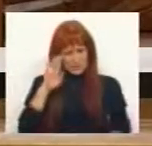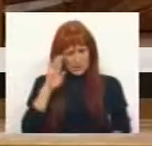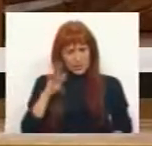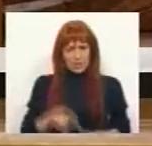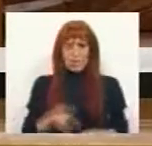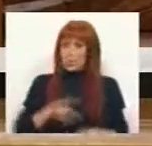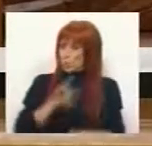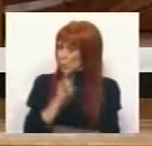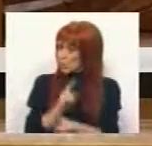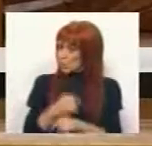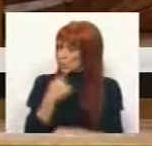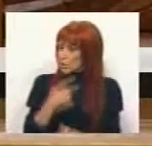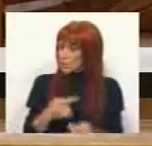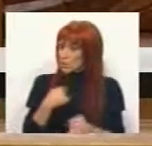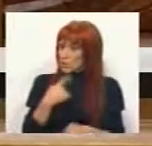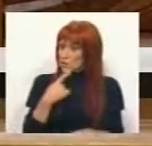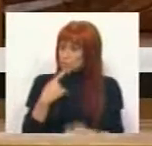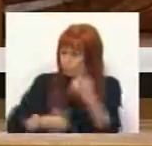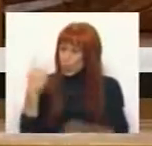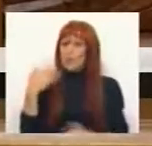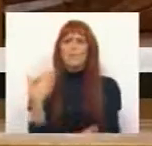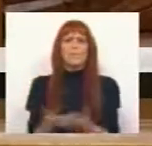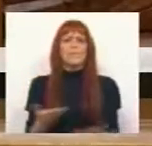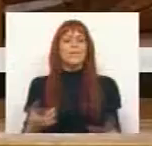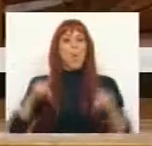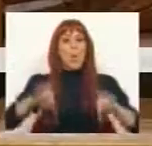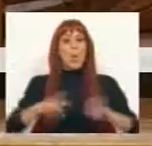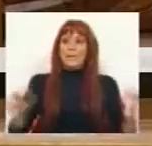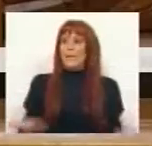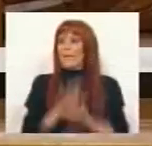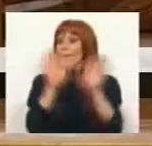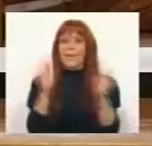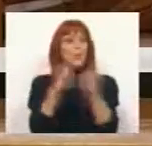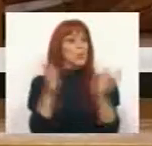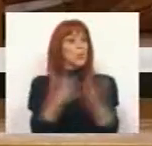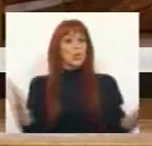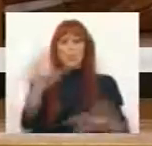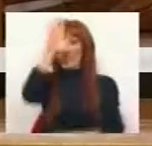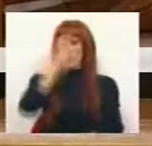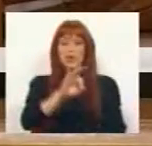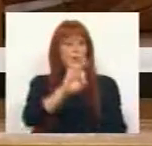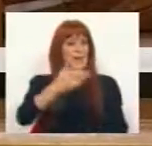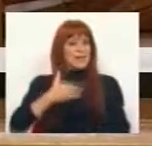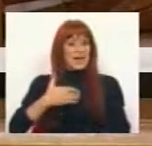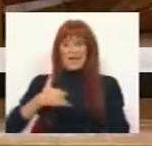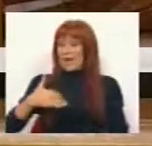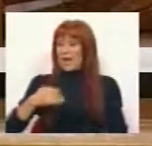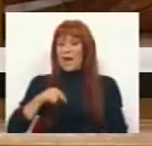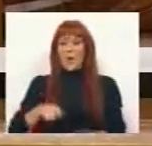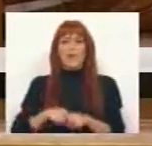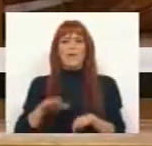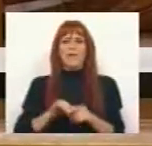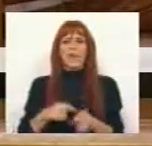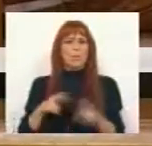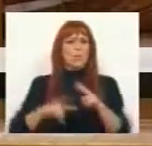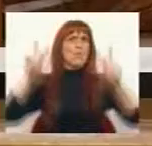sabíamos e, na altura, fizemos a respectiva denúncia. Hoje fica claro para todos que o governo PSD-CDS fez